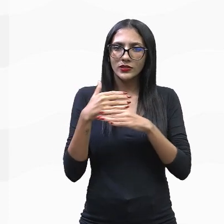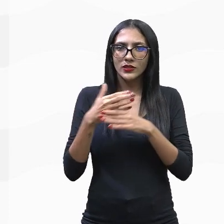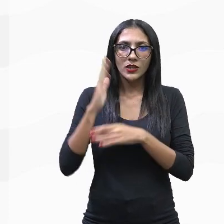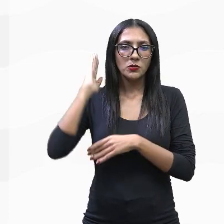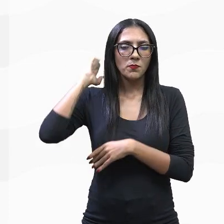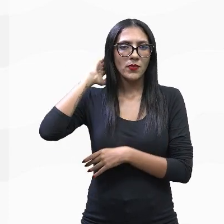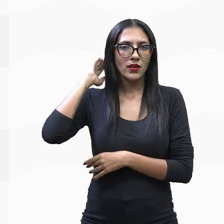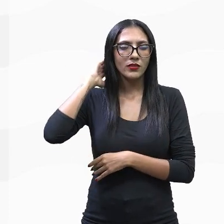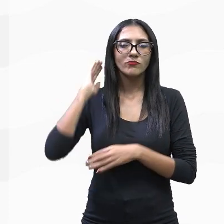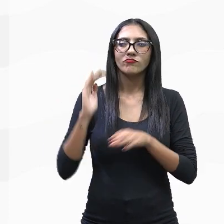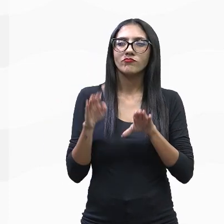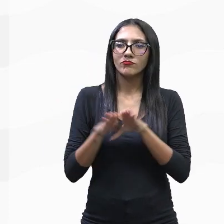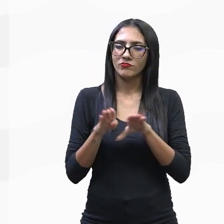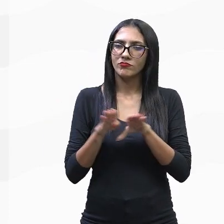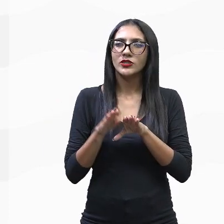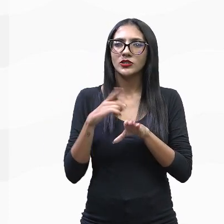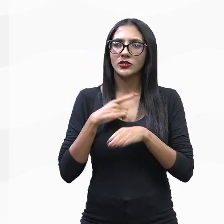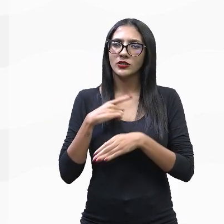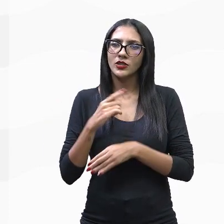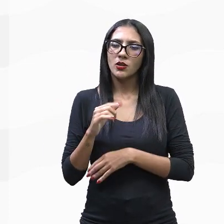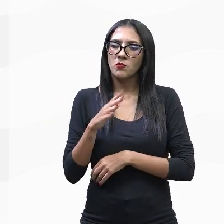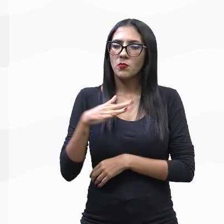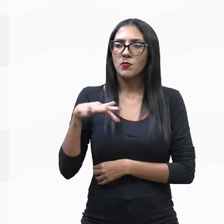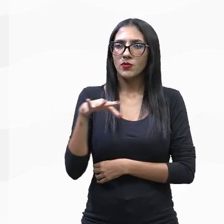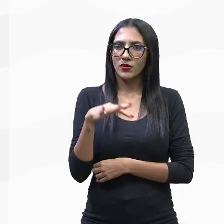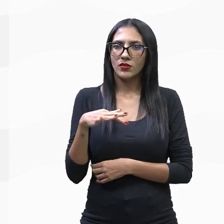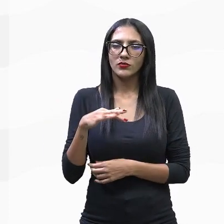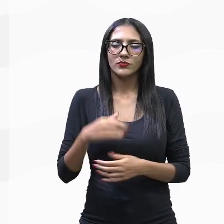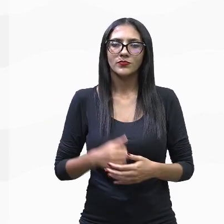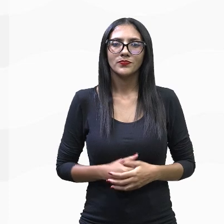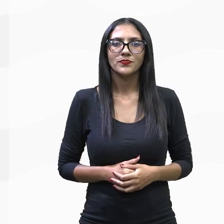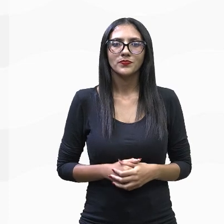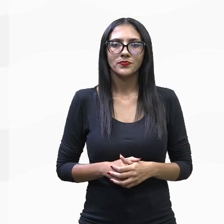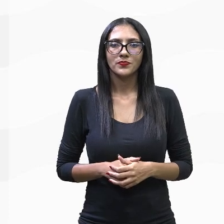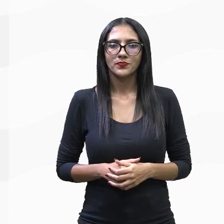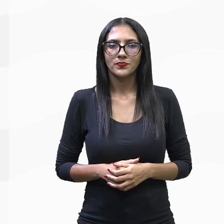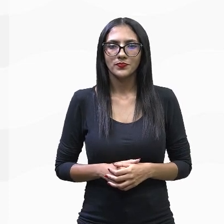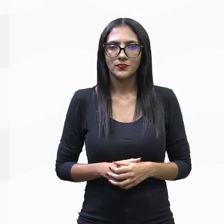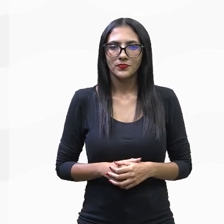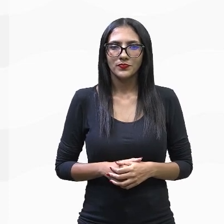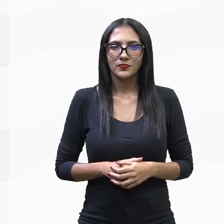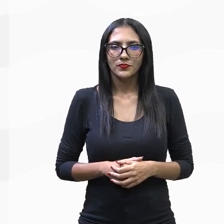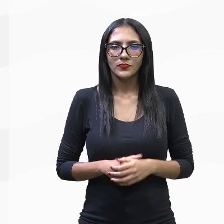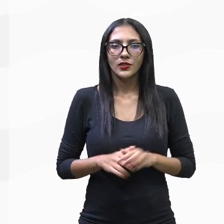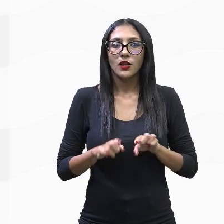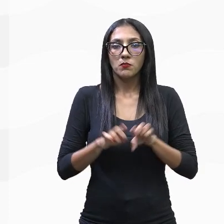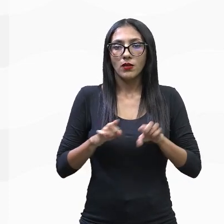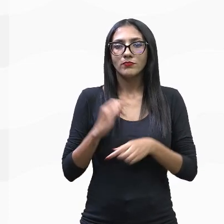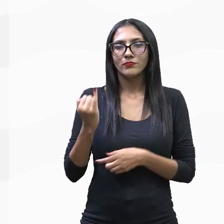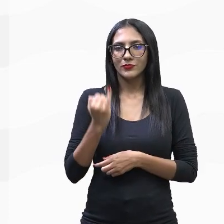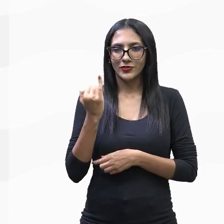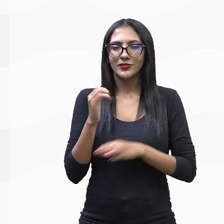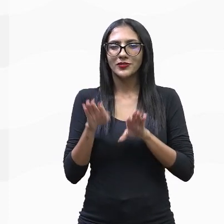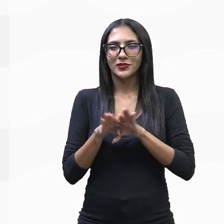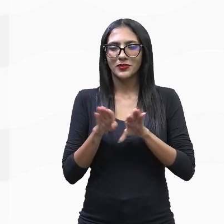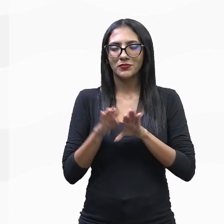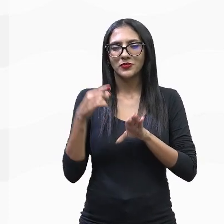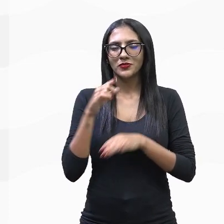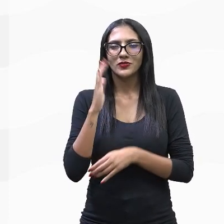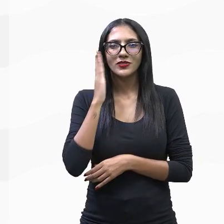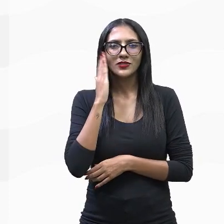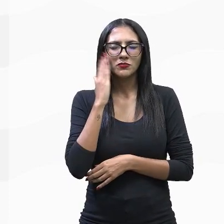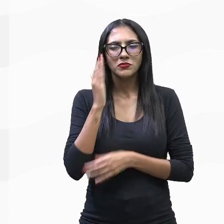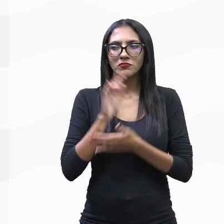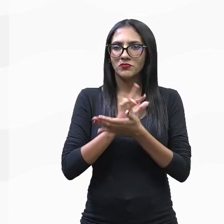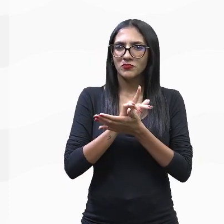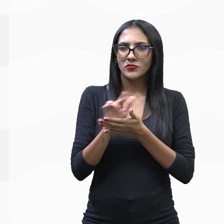é bate-palmas, simplesmente é chamado de comércio. Mas vale lembrar que nesses serviços e comércio são várias ocupações, né, vários tipos de